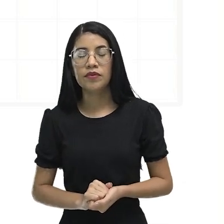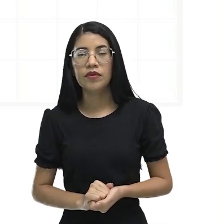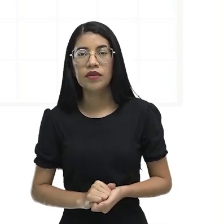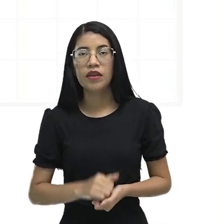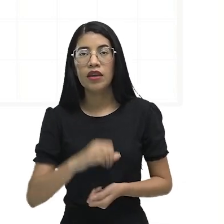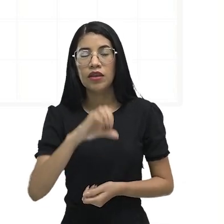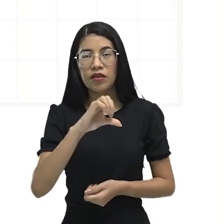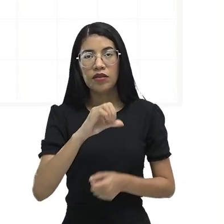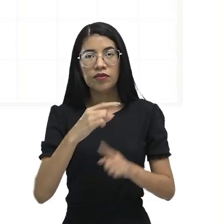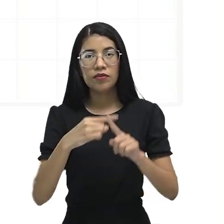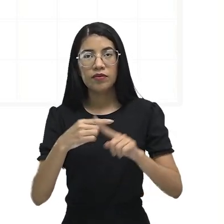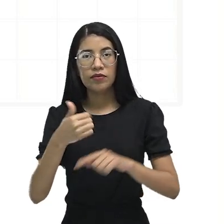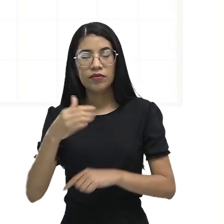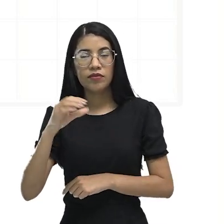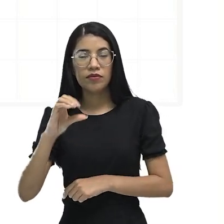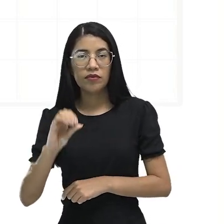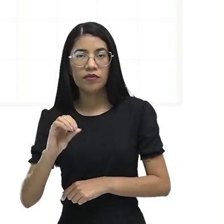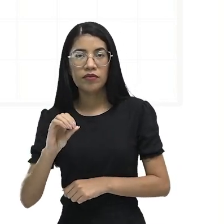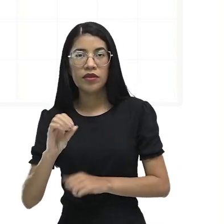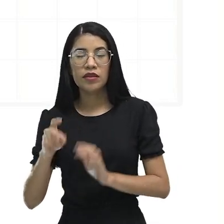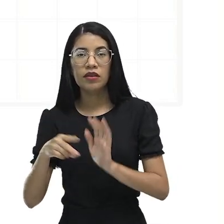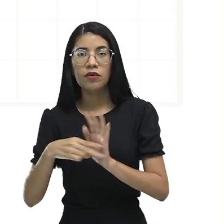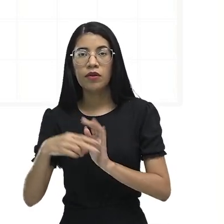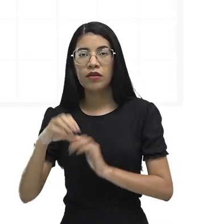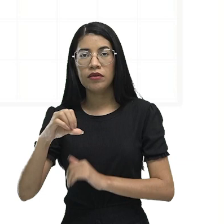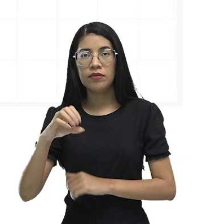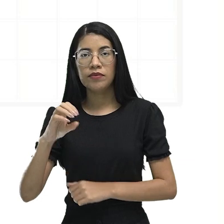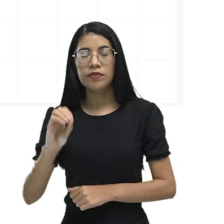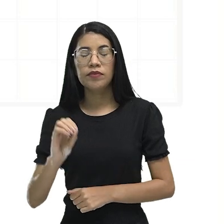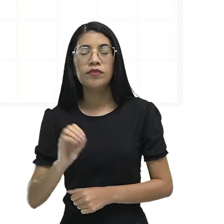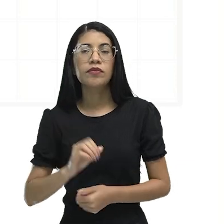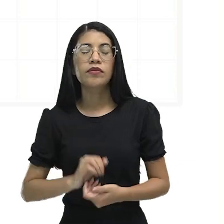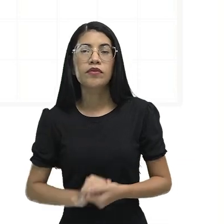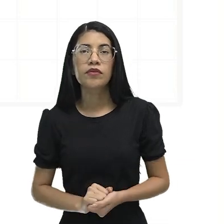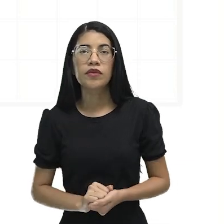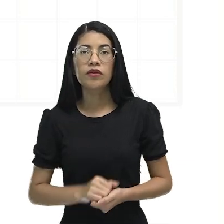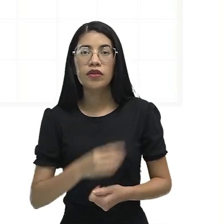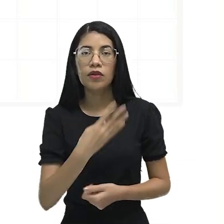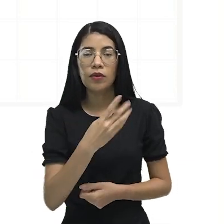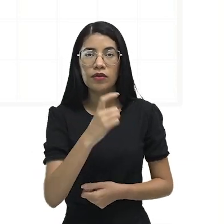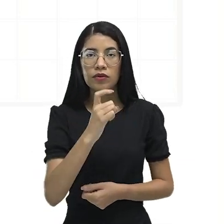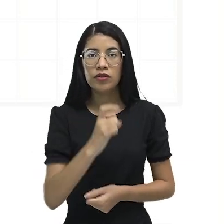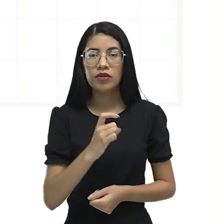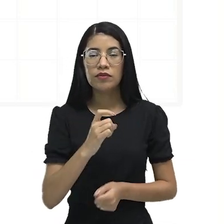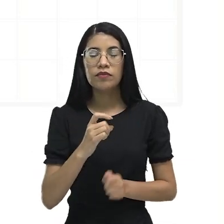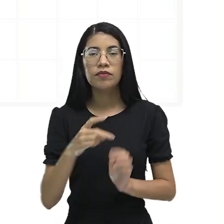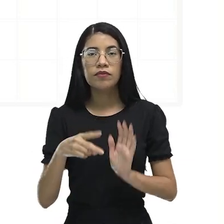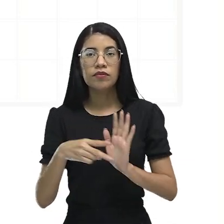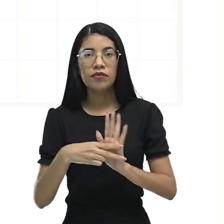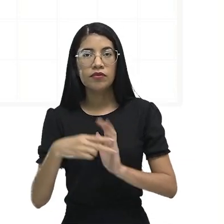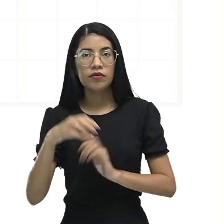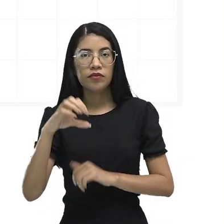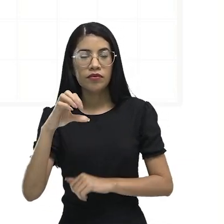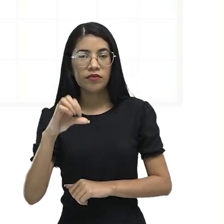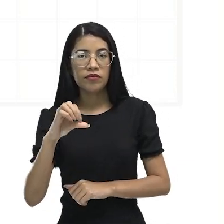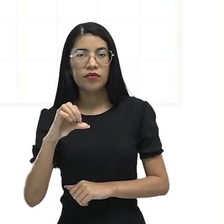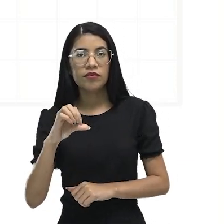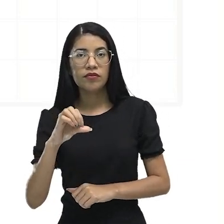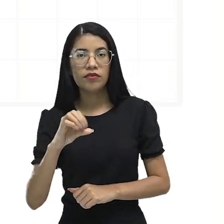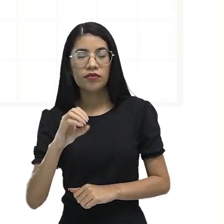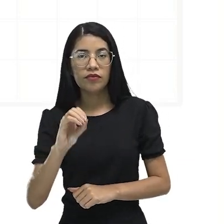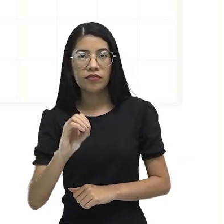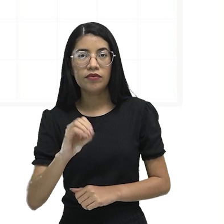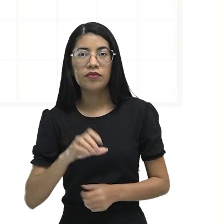9 vezes 10 é igual a 90. Então vai ficar 4x igual a